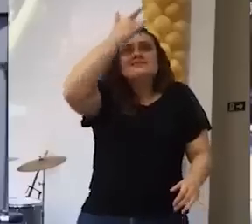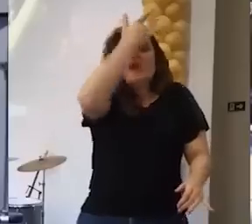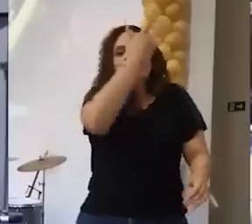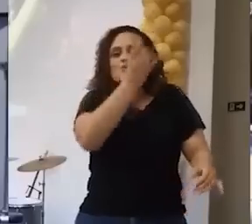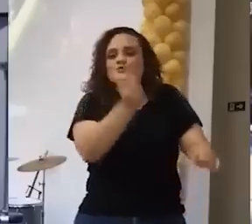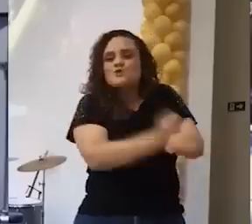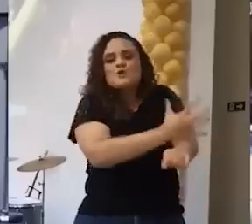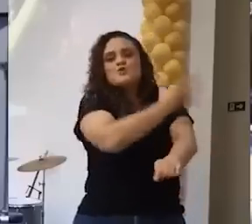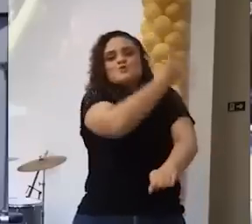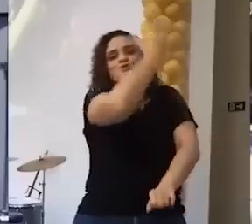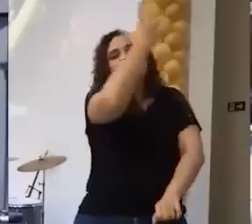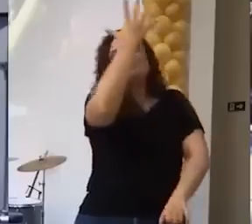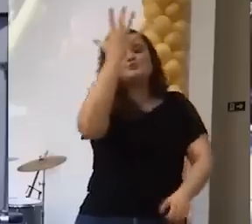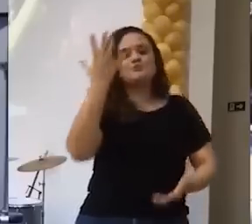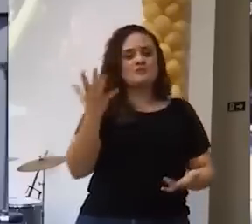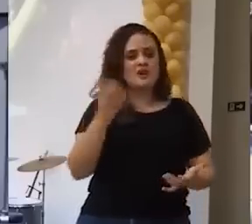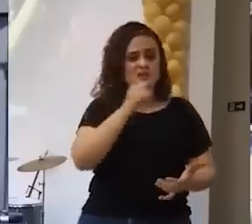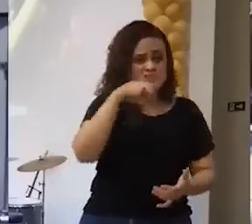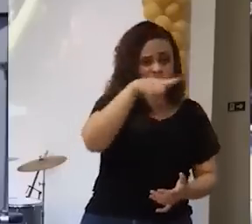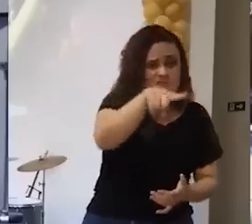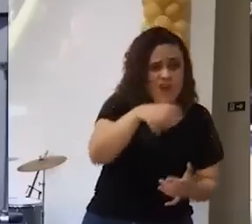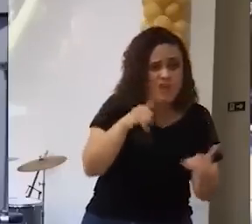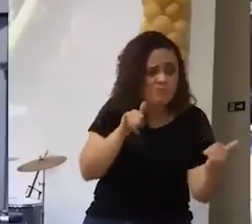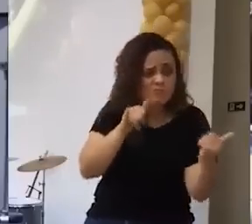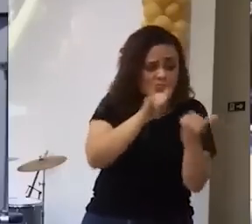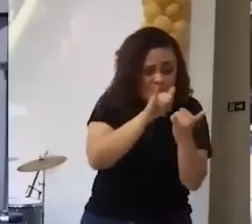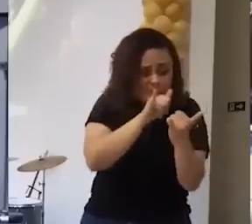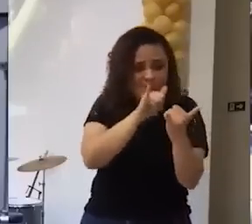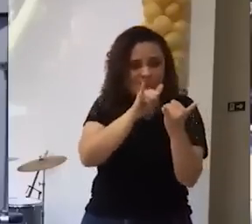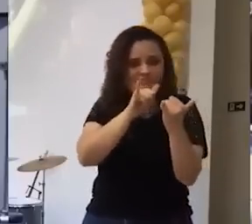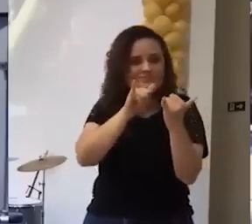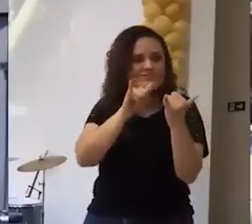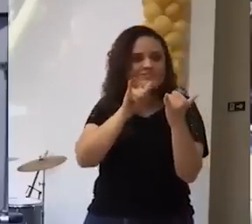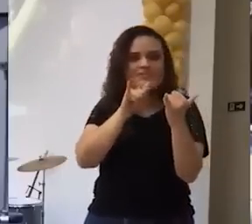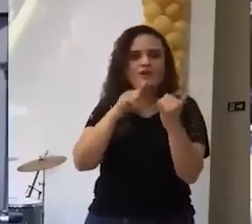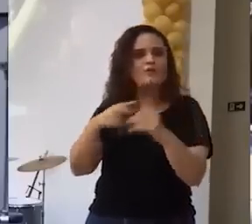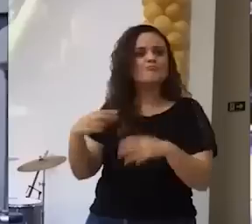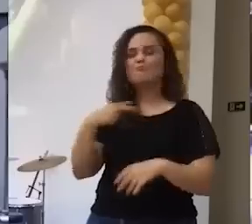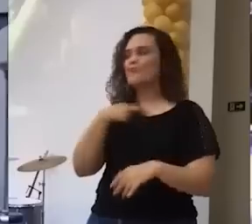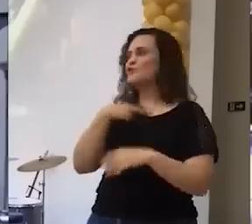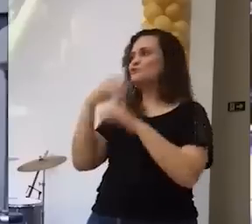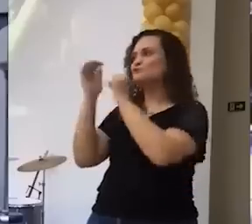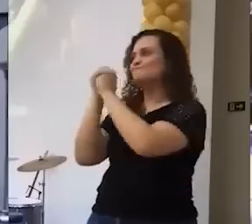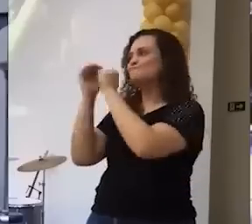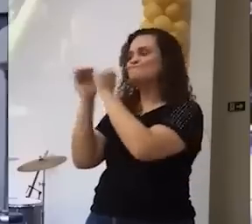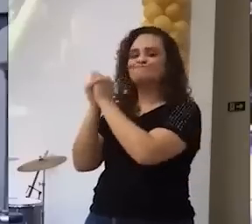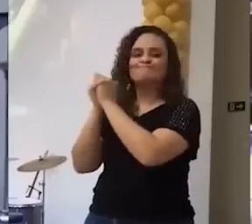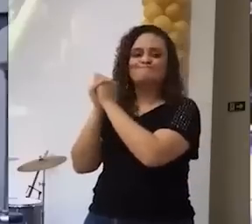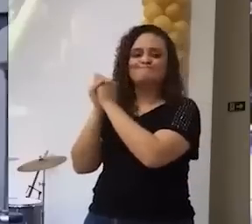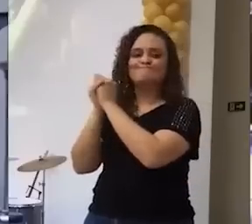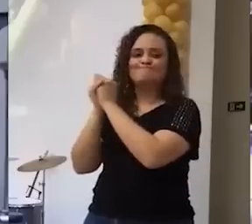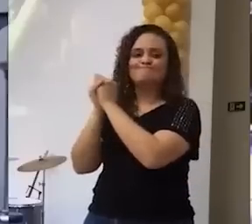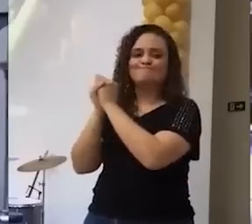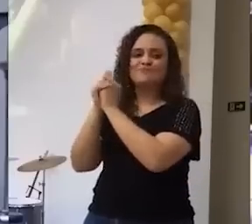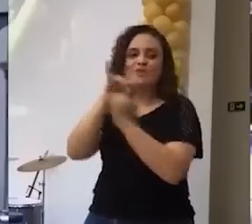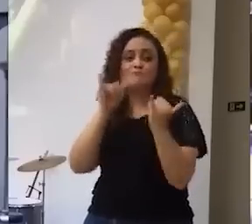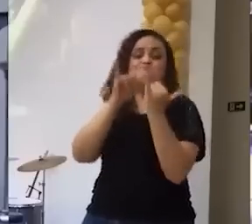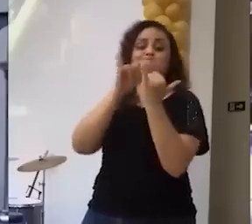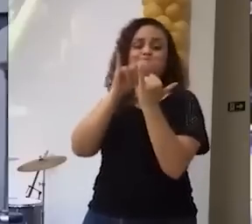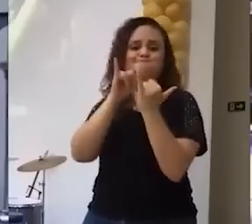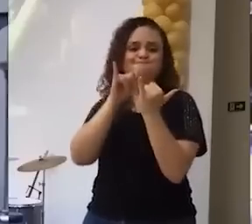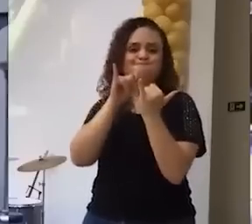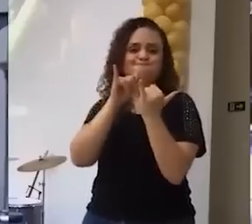Se você não perdoa, você não pode orar. Se você não perdoa, você não pode adorar a